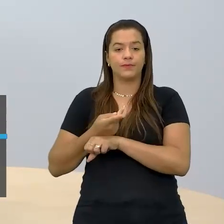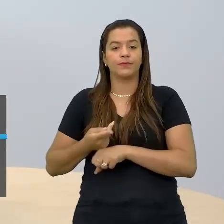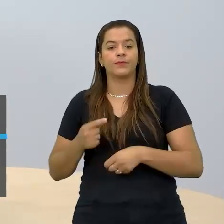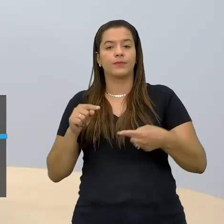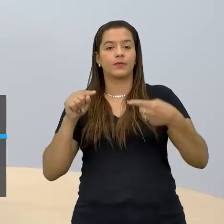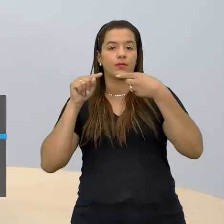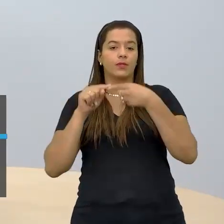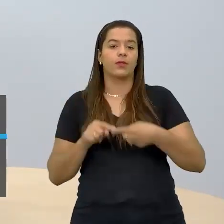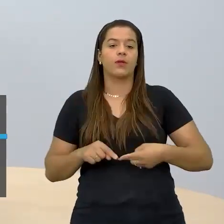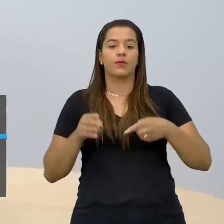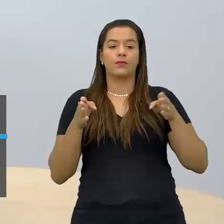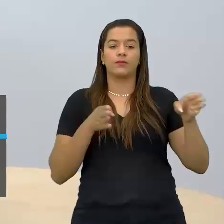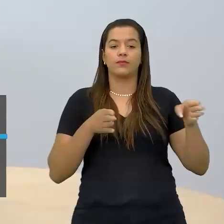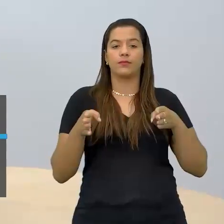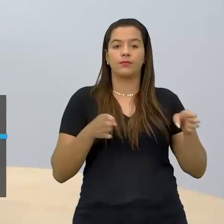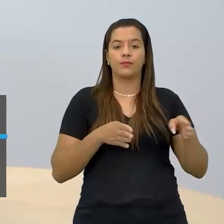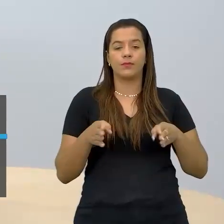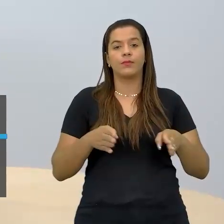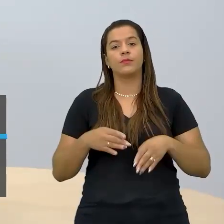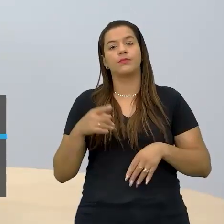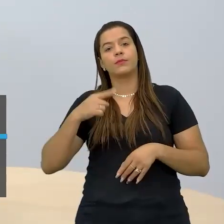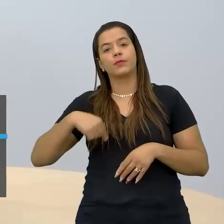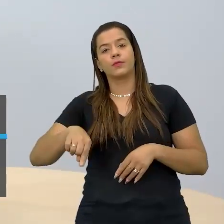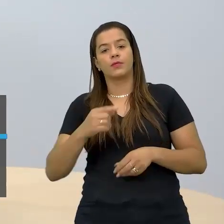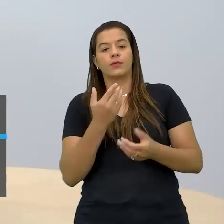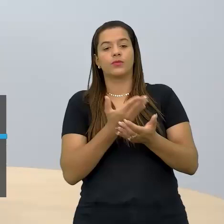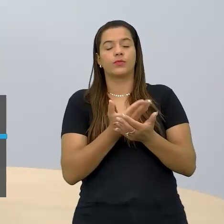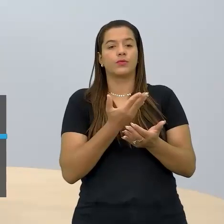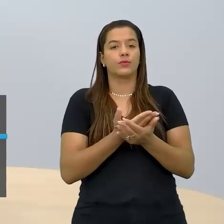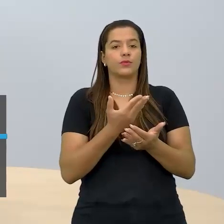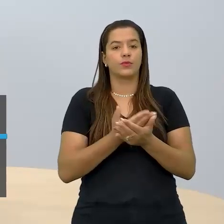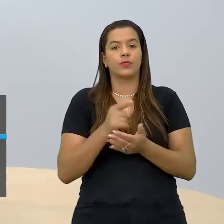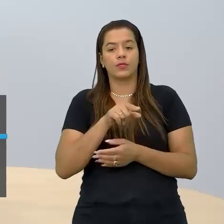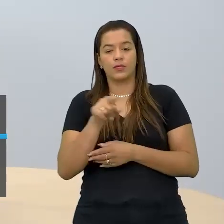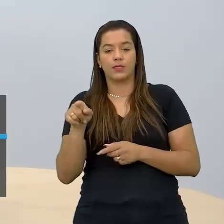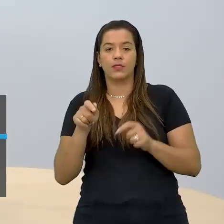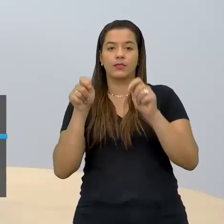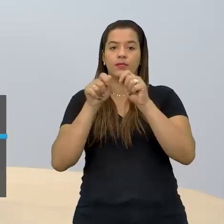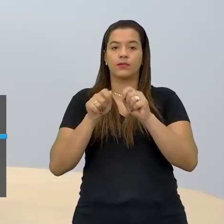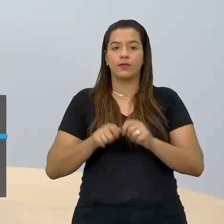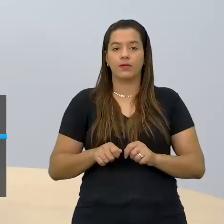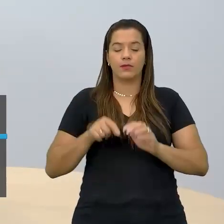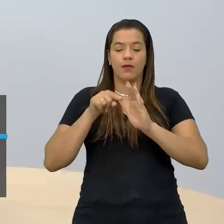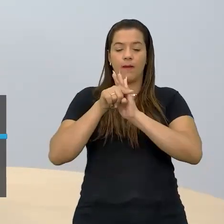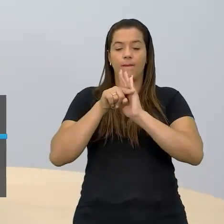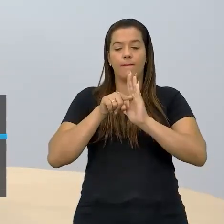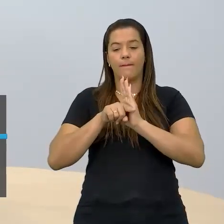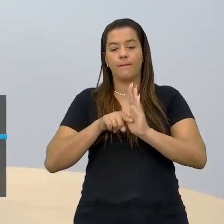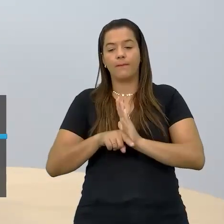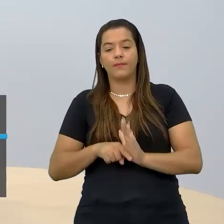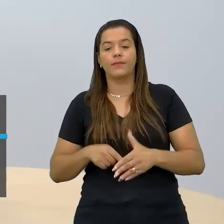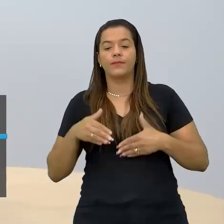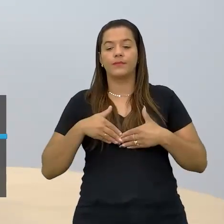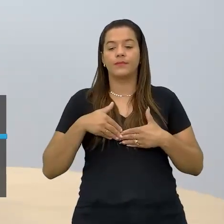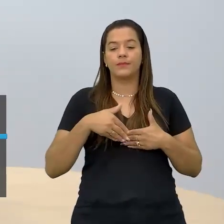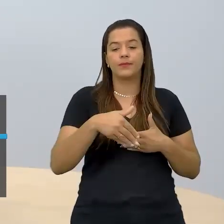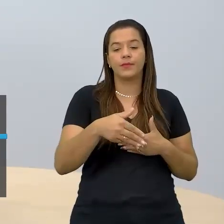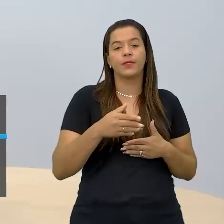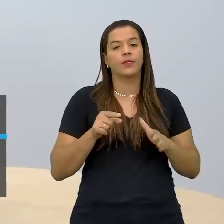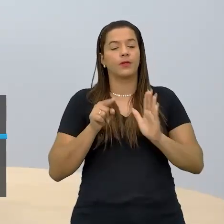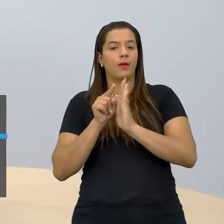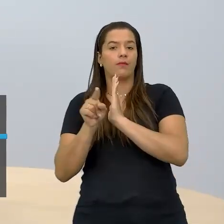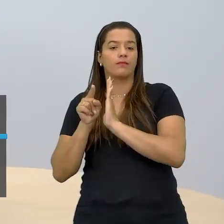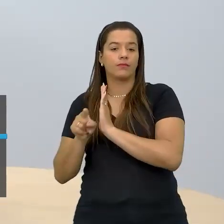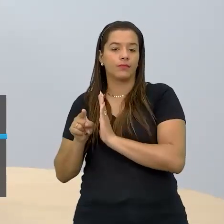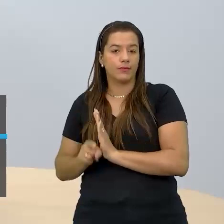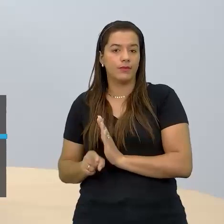o momento que o professor vai instigar os estudantes, né, a que realizem pesquisas a partir de uma pergunta,